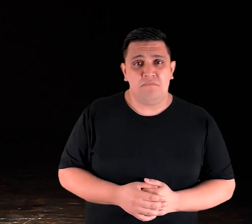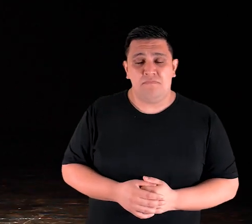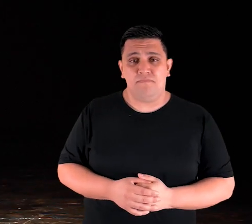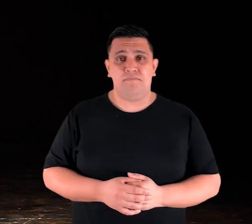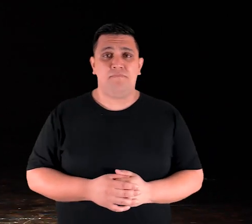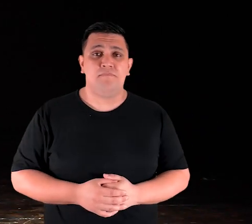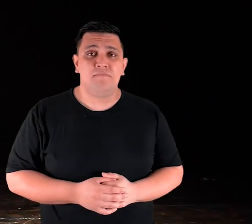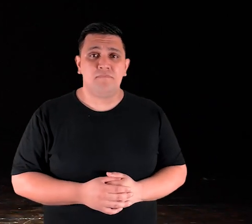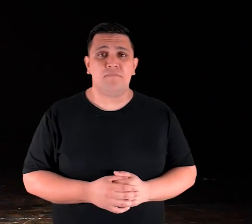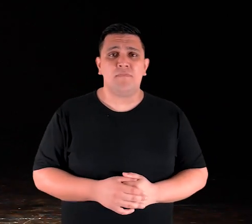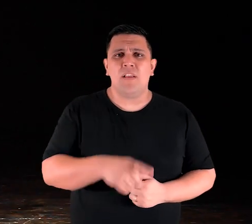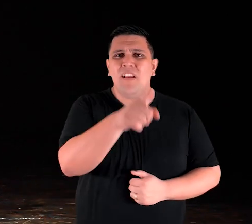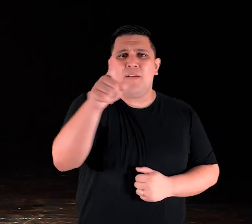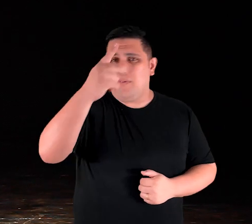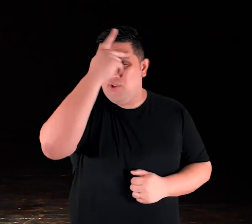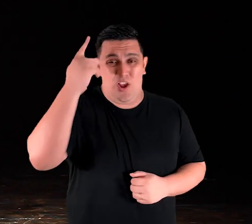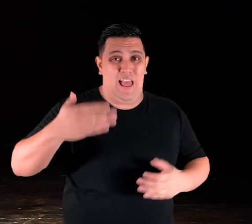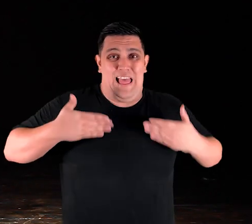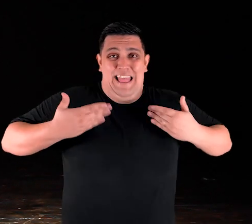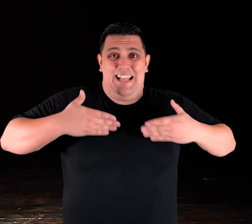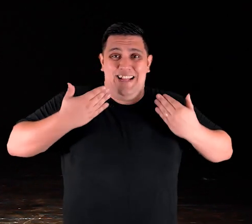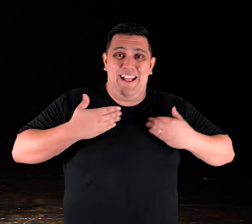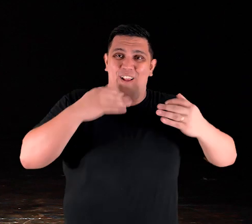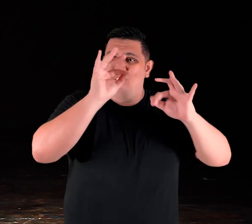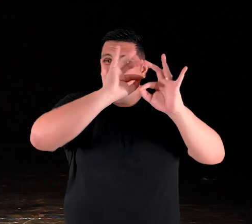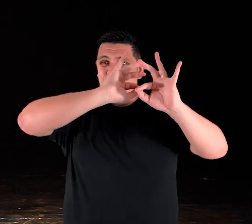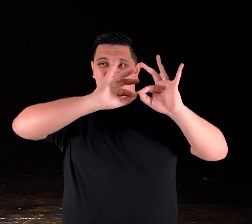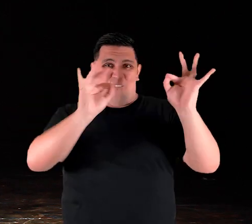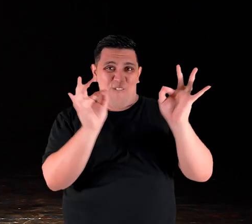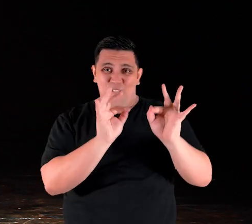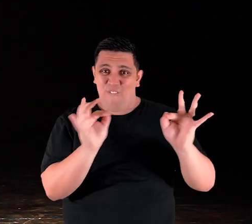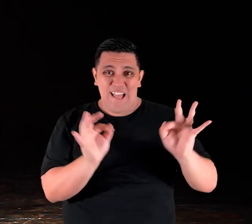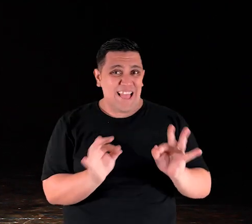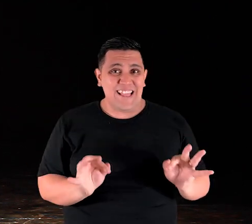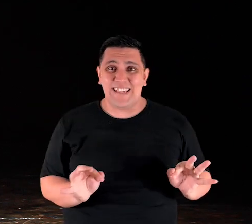Alguém está se regozijando na felicidade?